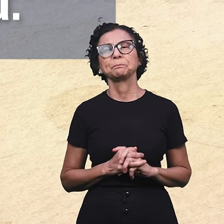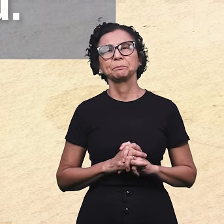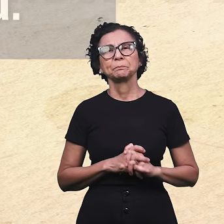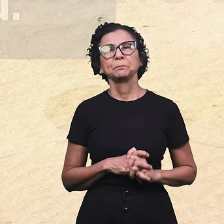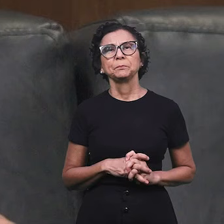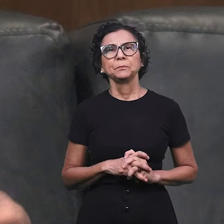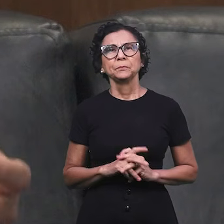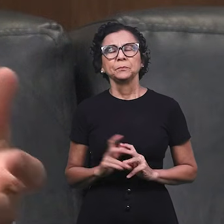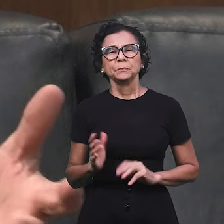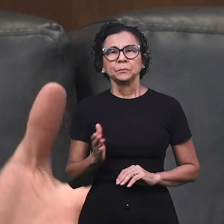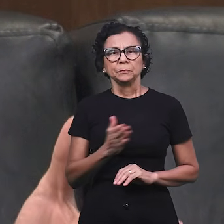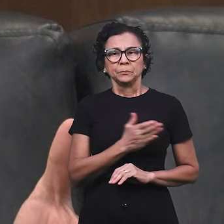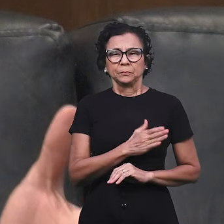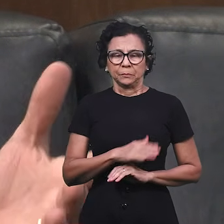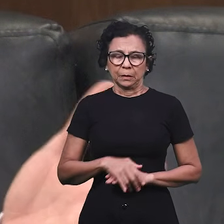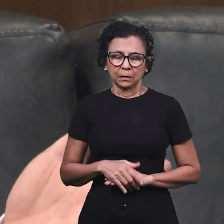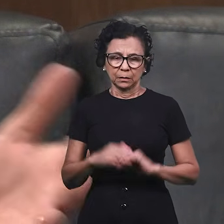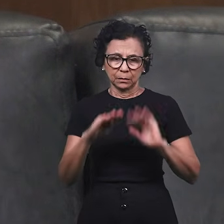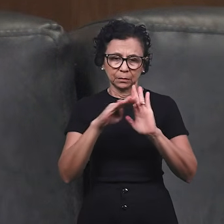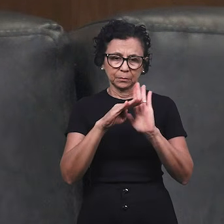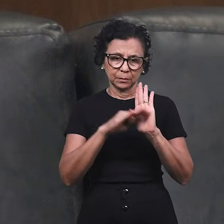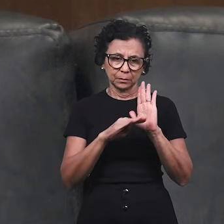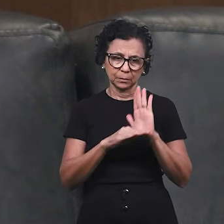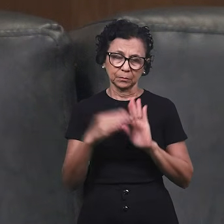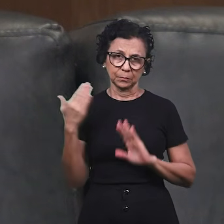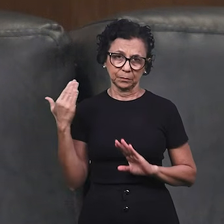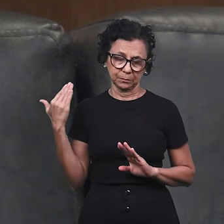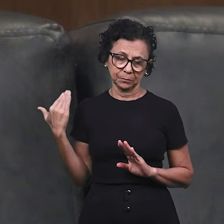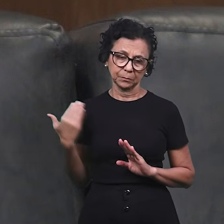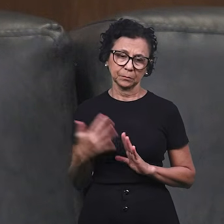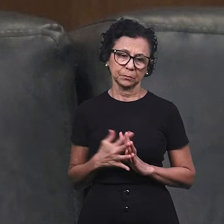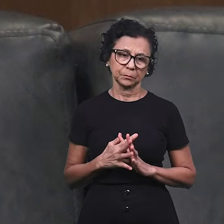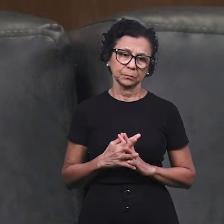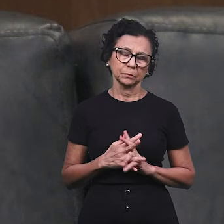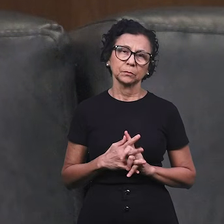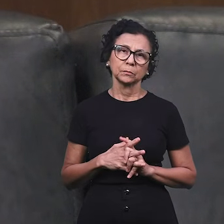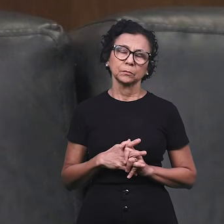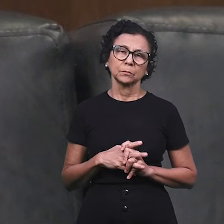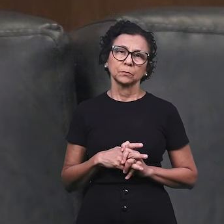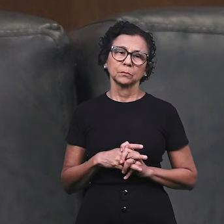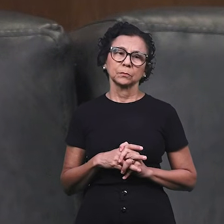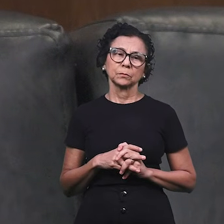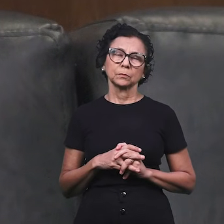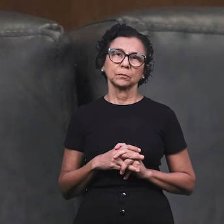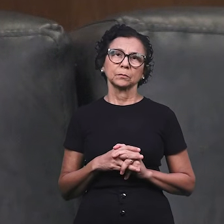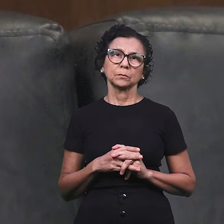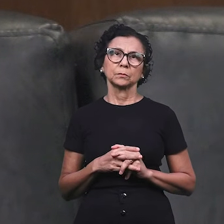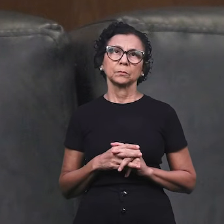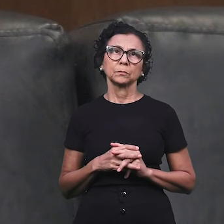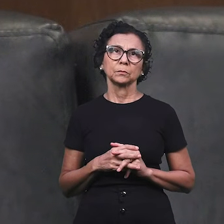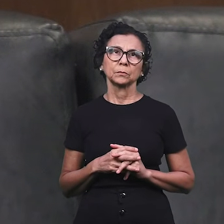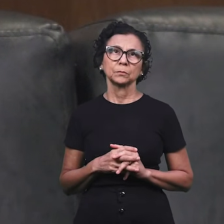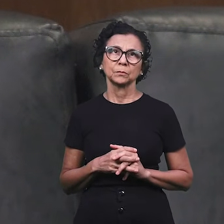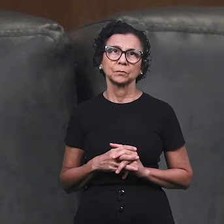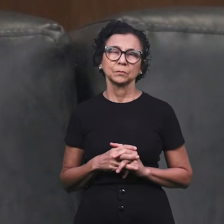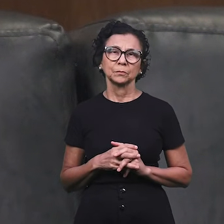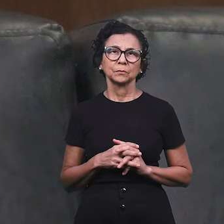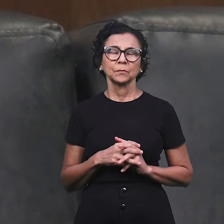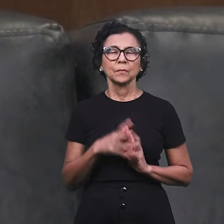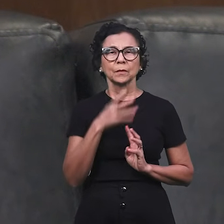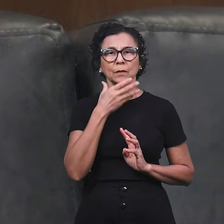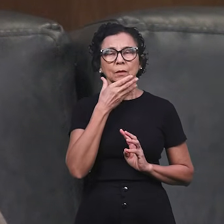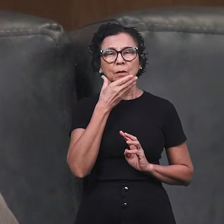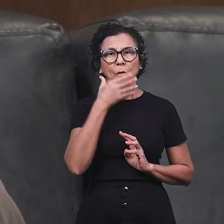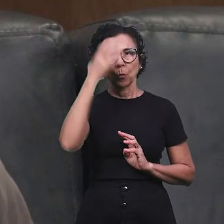efetuou. Nós falamos no último programa aqui, com o pastor Marcelo e o pastor Guilherme, que Salomão,